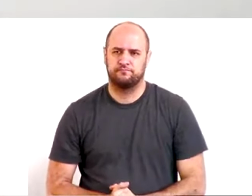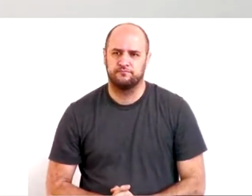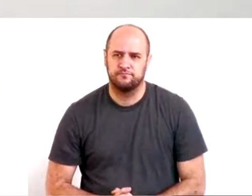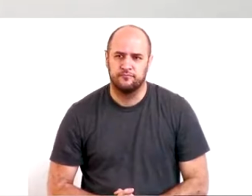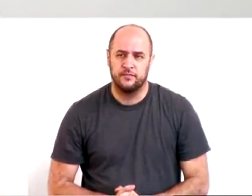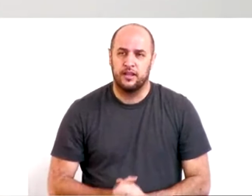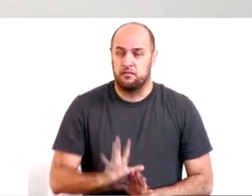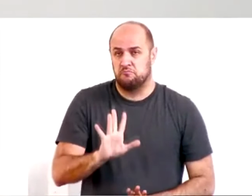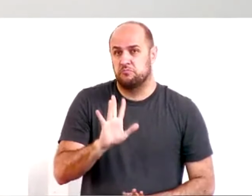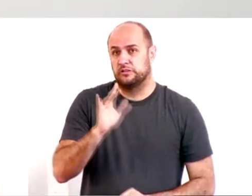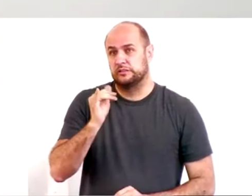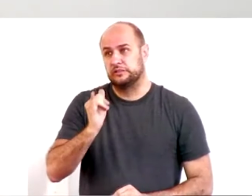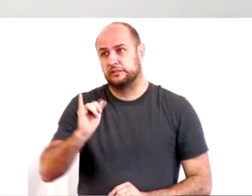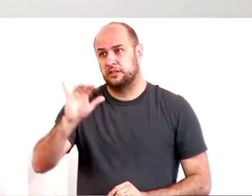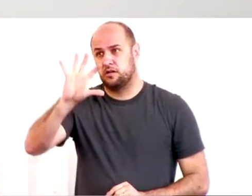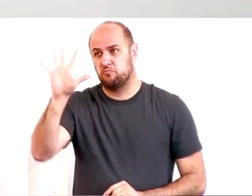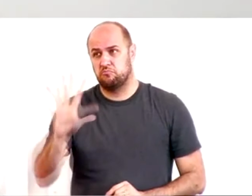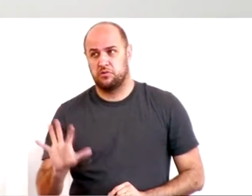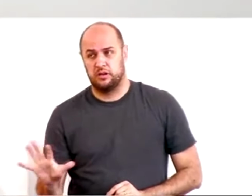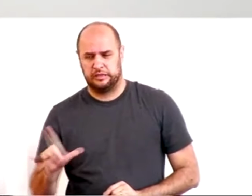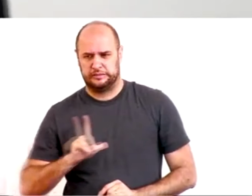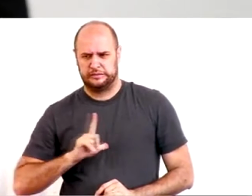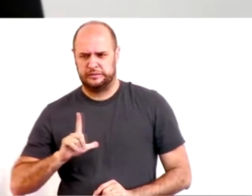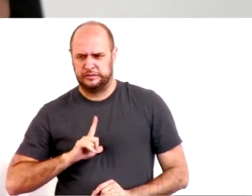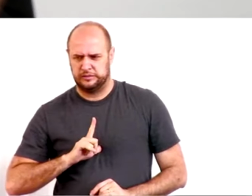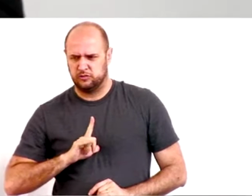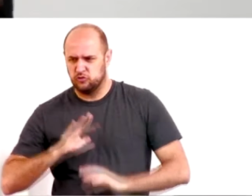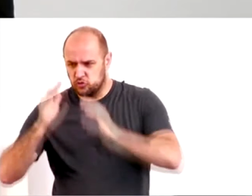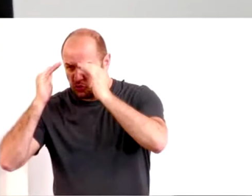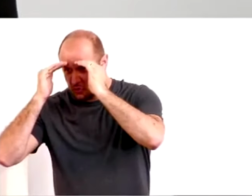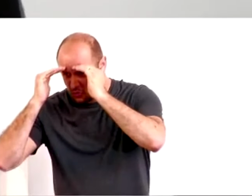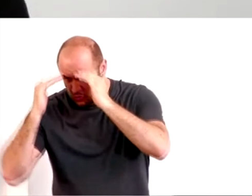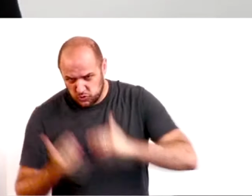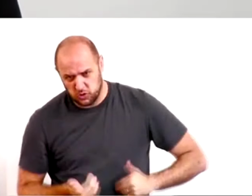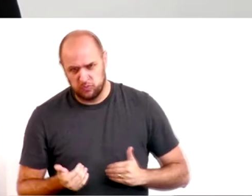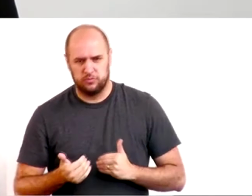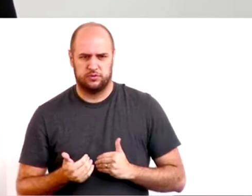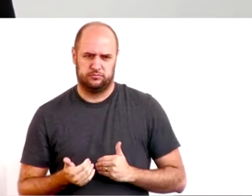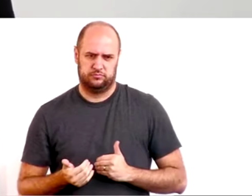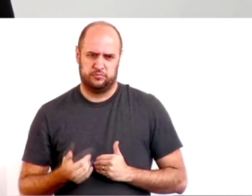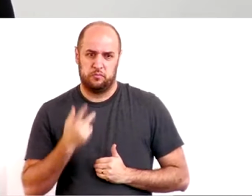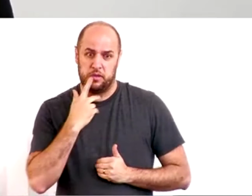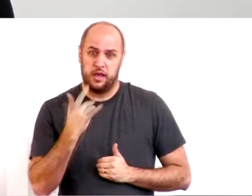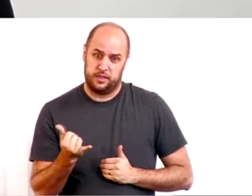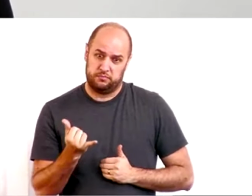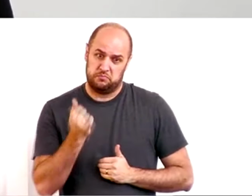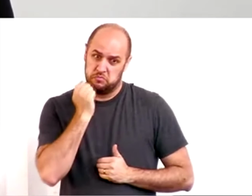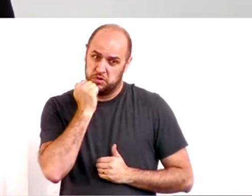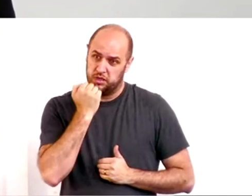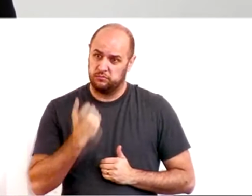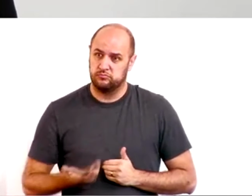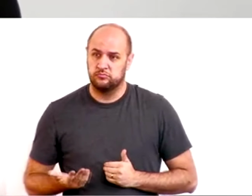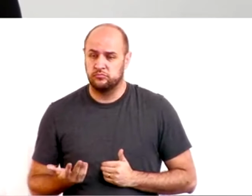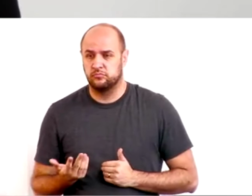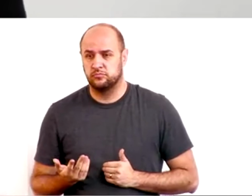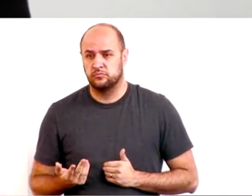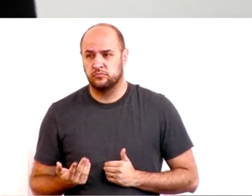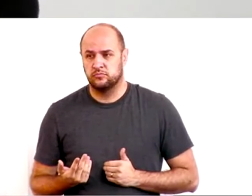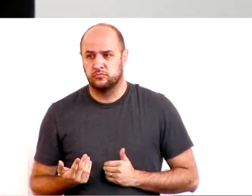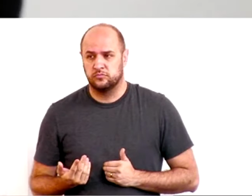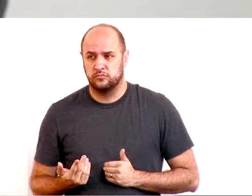Se de um lado do coração existe a desobediência aos meus pais, com